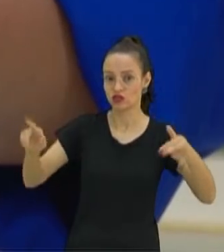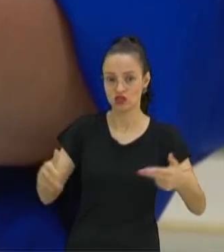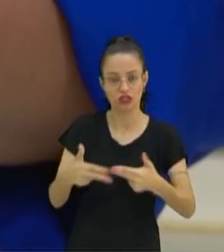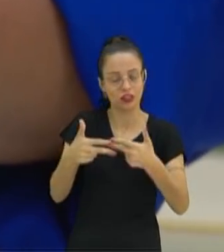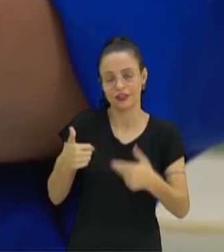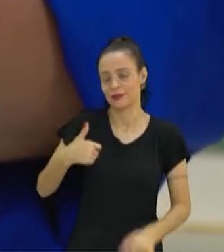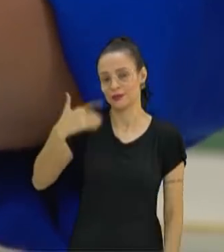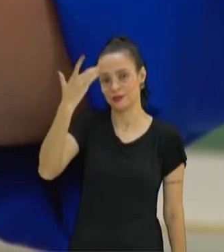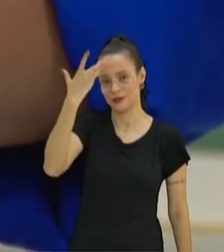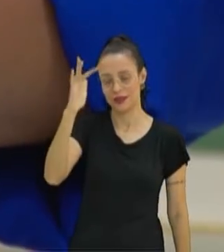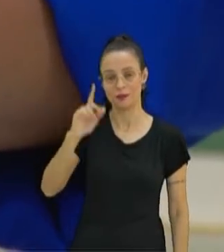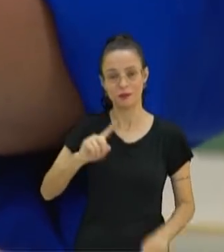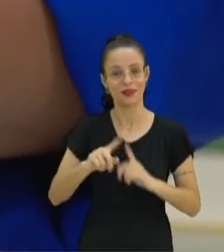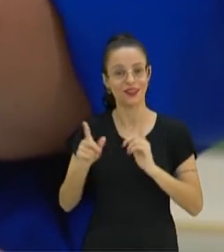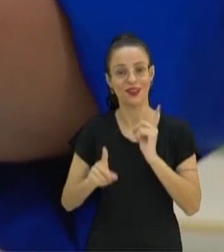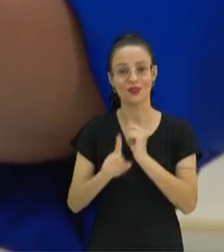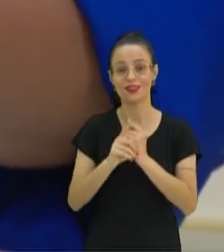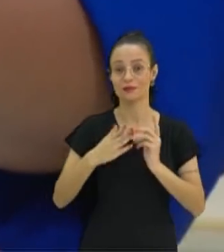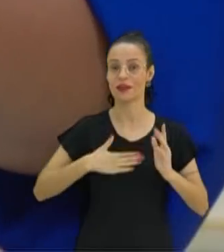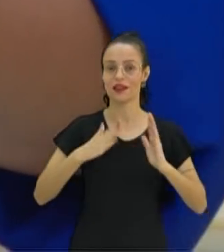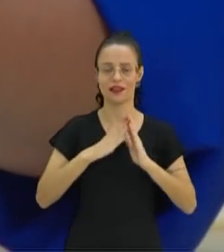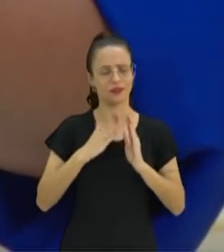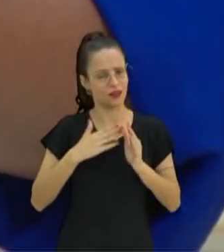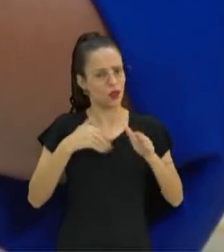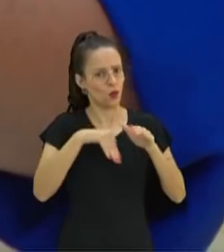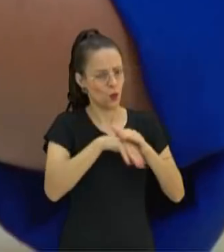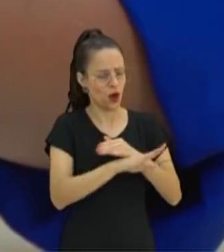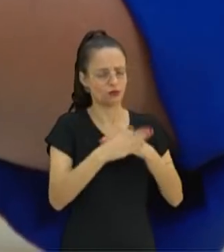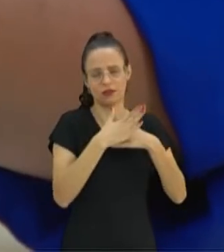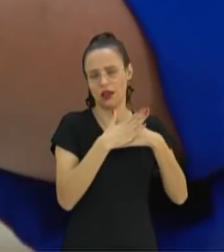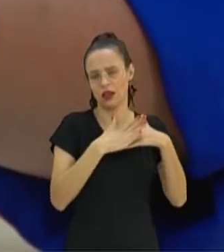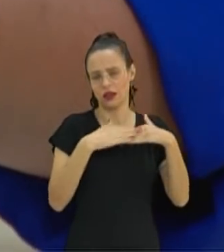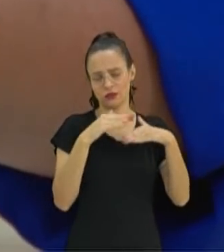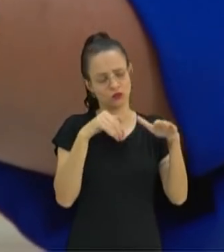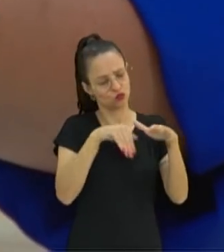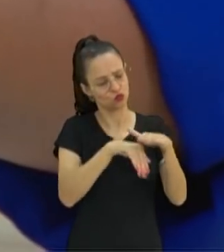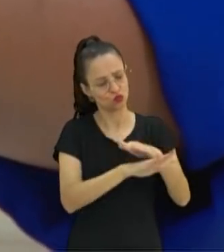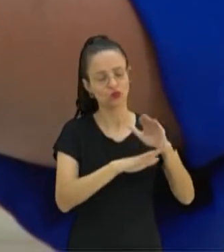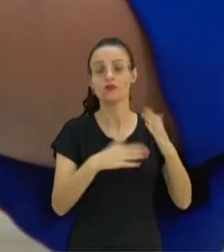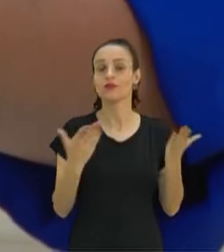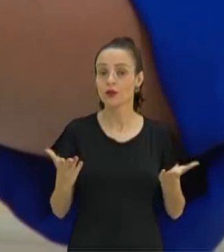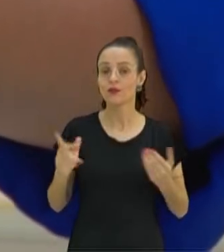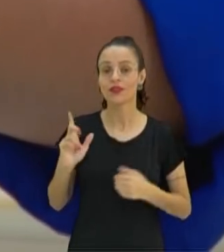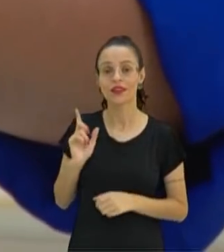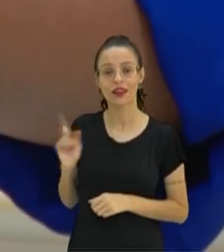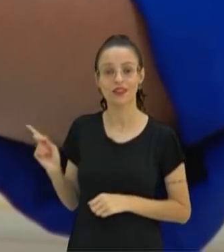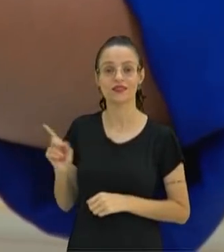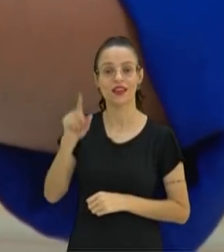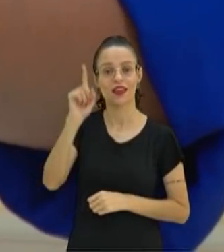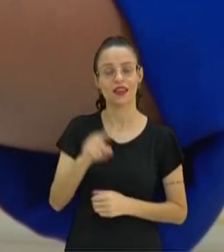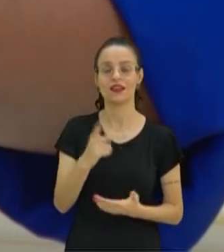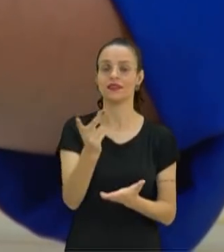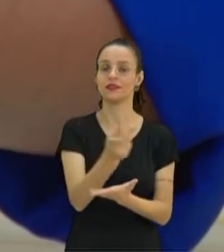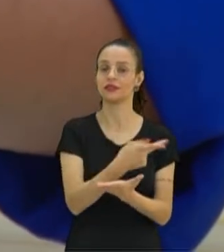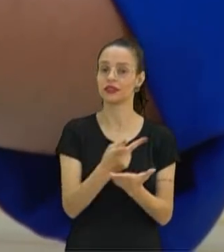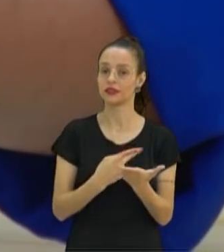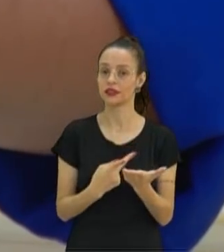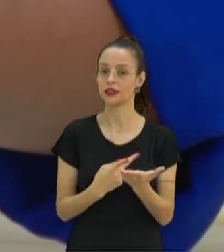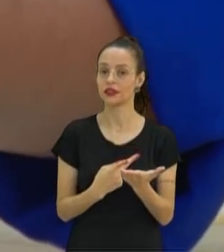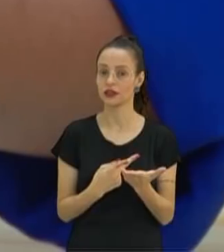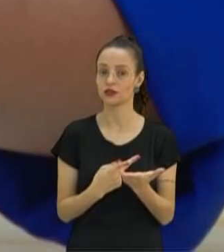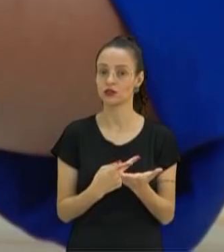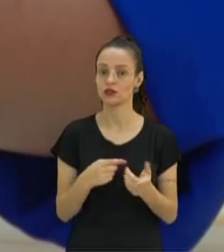que eu encontrei lá na minha casa, eu guardo com muito carinho. E essa daqui é desenhada assim